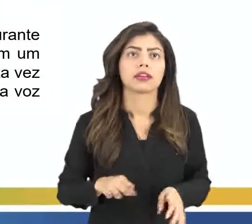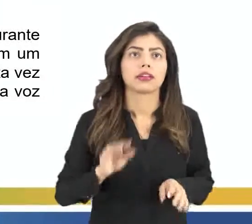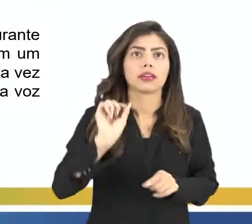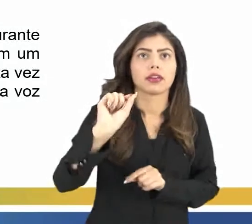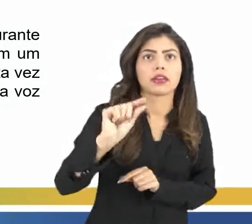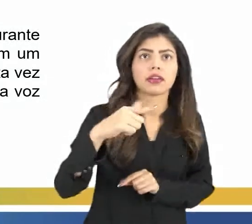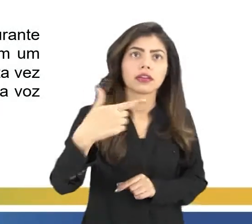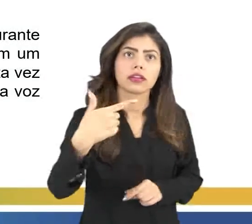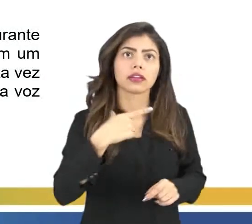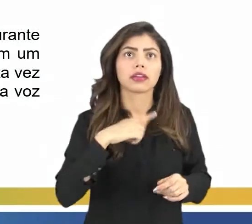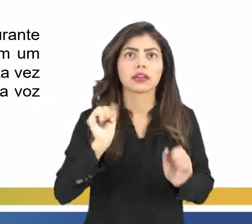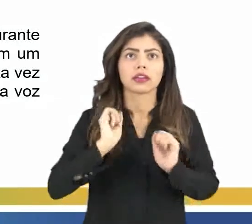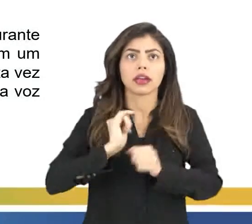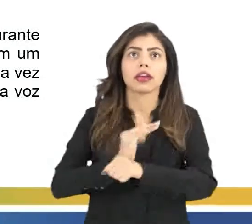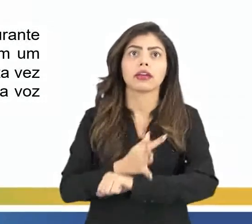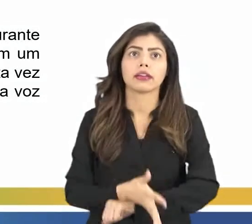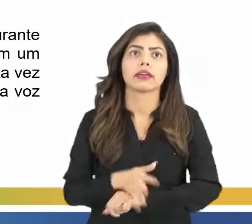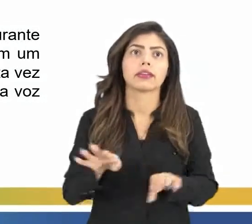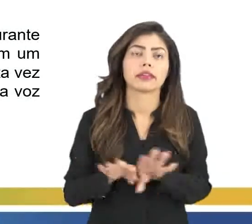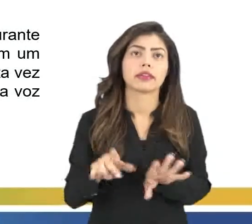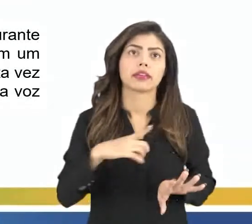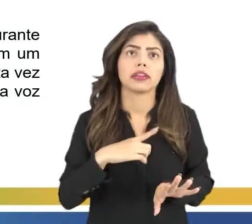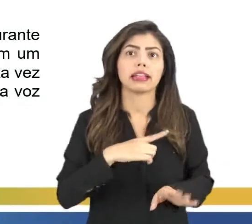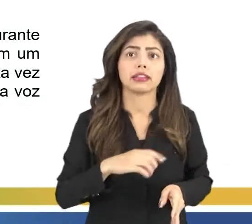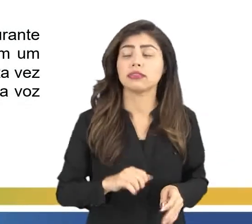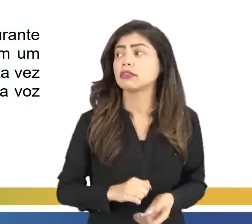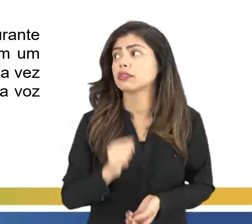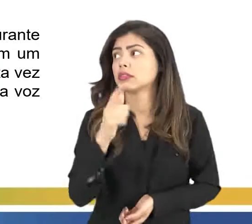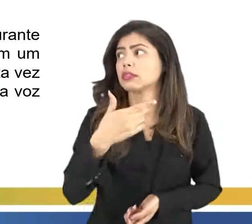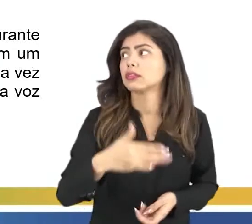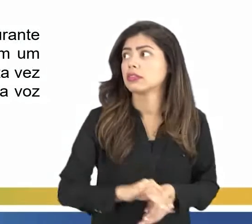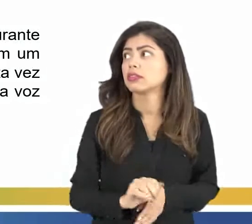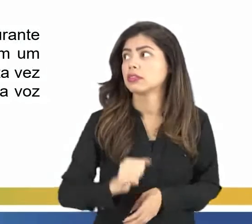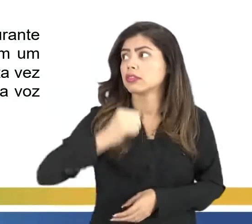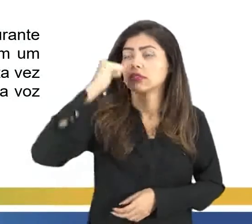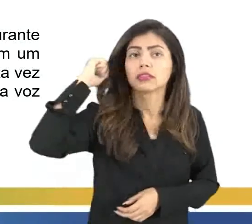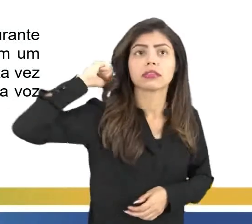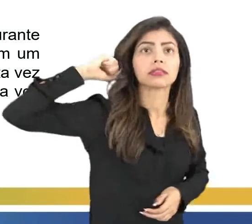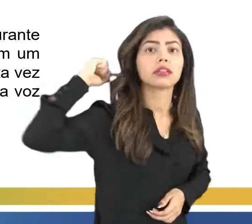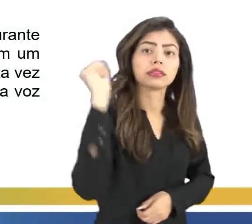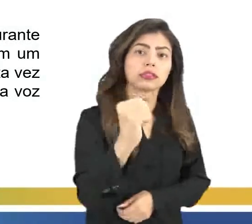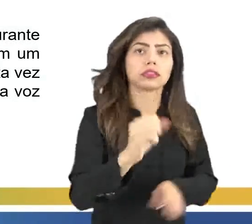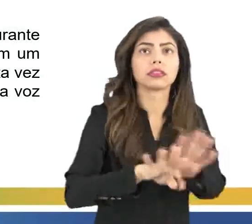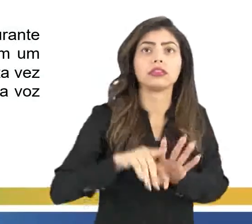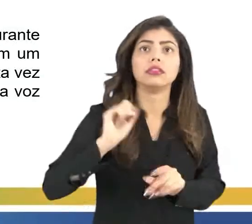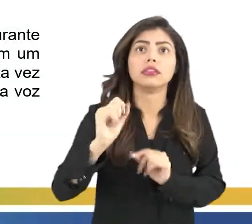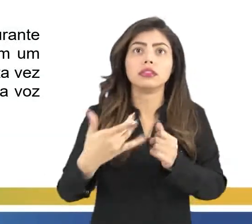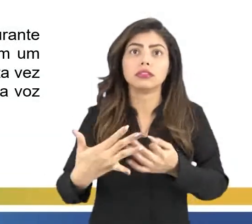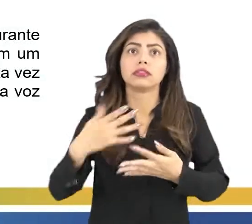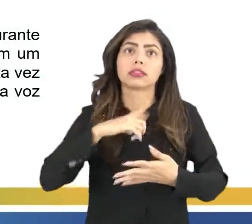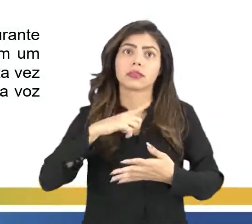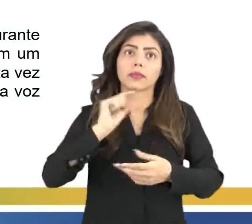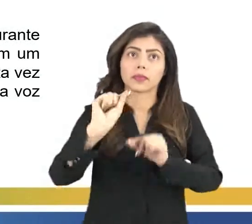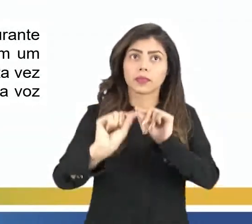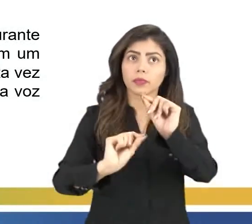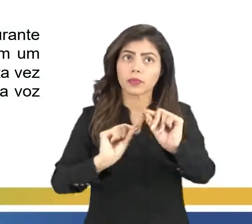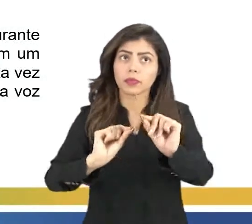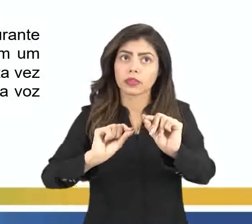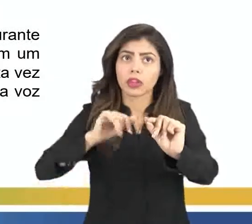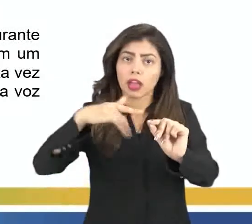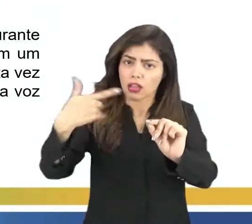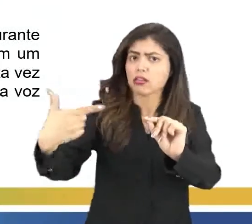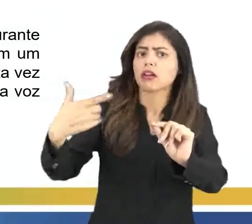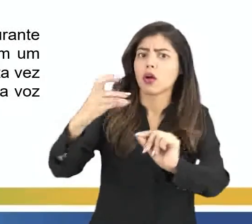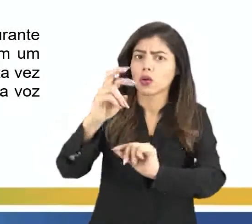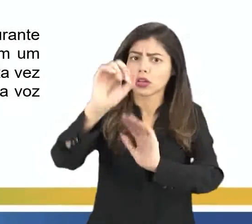a madrugada. Já não me lembrava mais como era ter que levantar em um pulo e sair correndo para chegar logo ao local de um